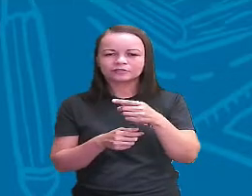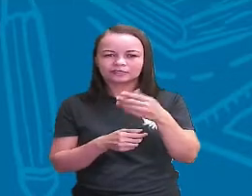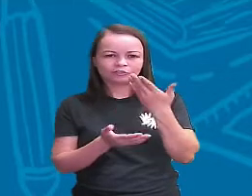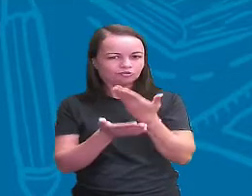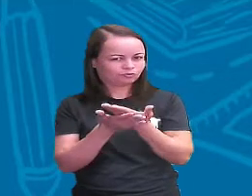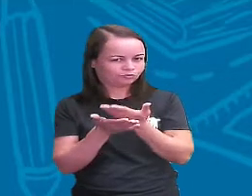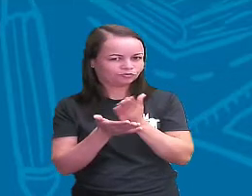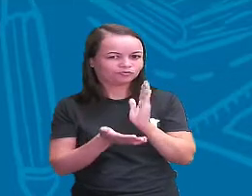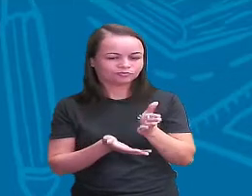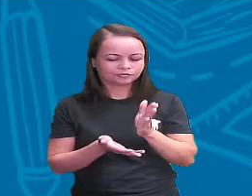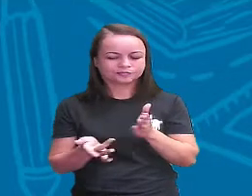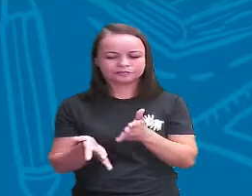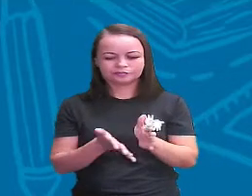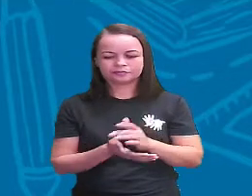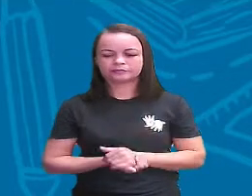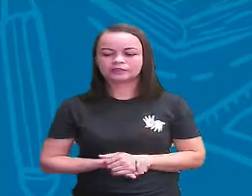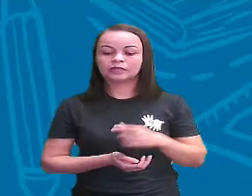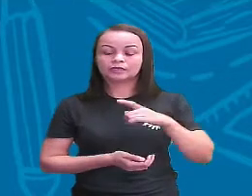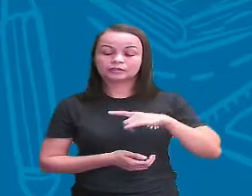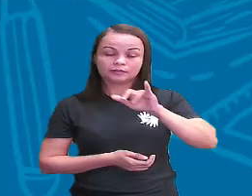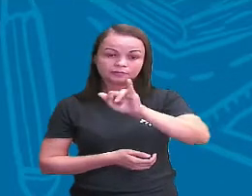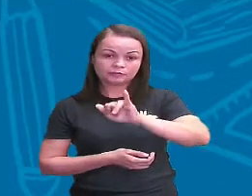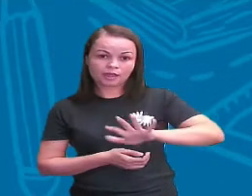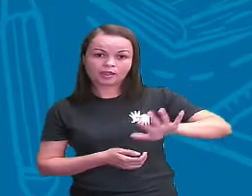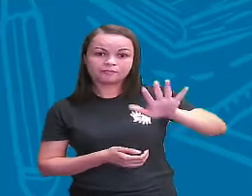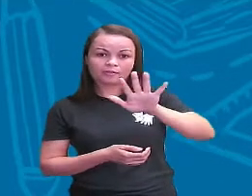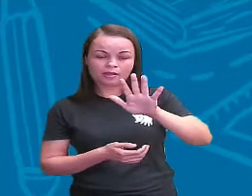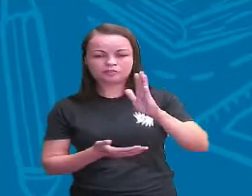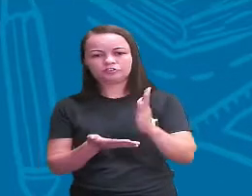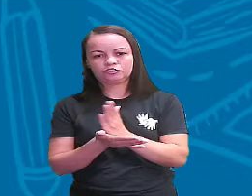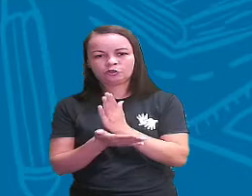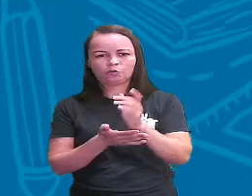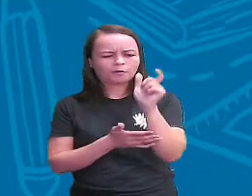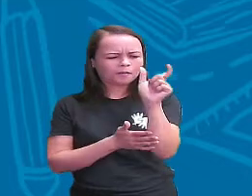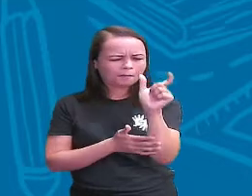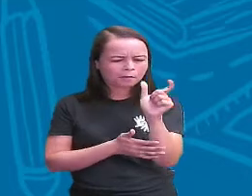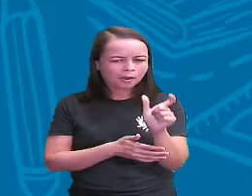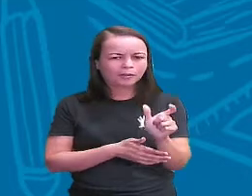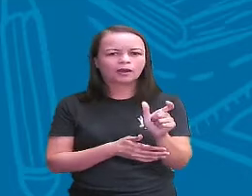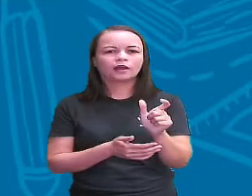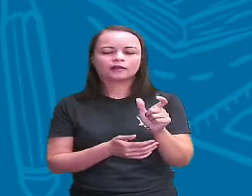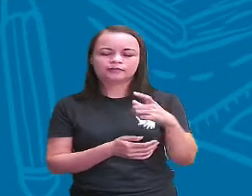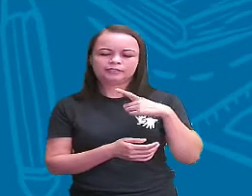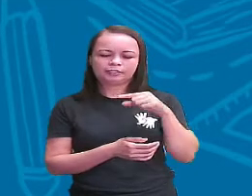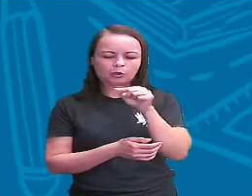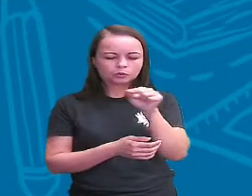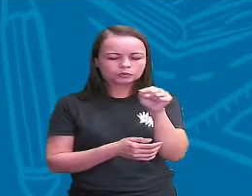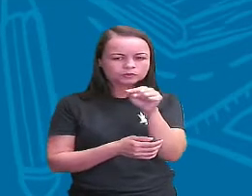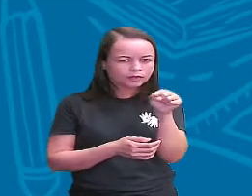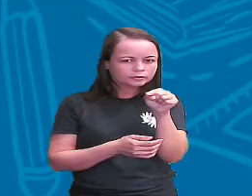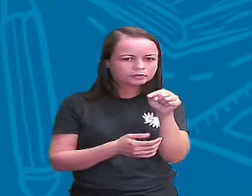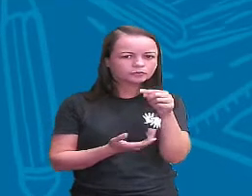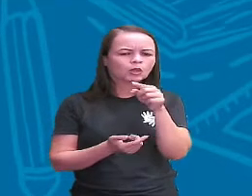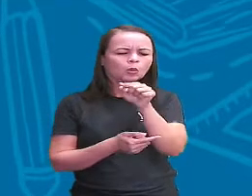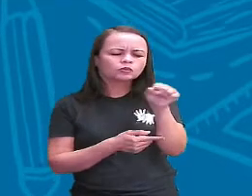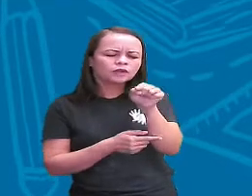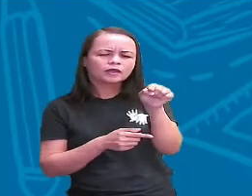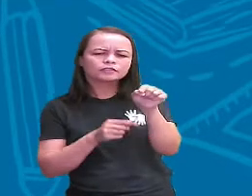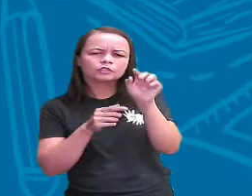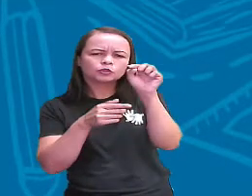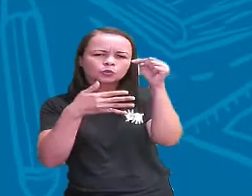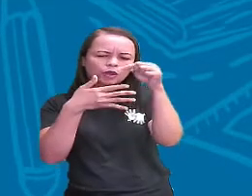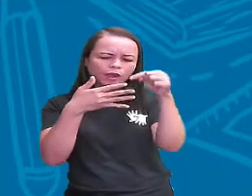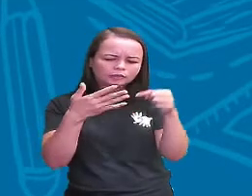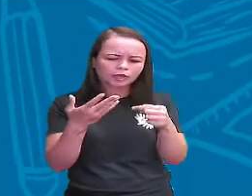vocês. Temos aqui, ó, uma imagem de algumas palavras que estão com tracinhos. Nesses tracinhos, a gente chama